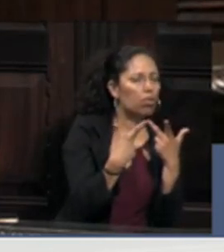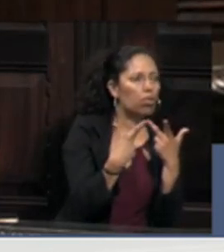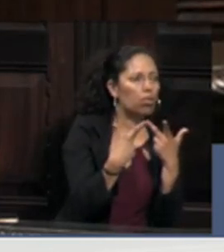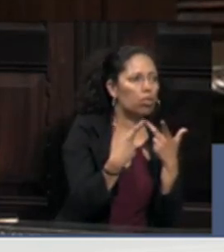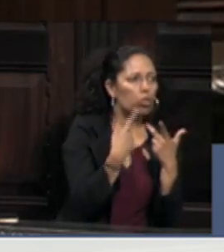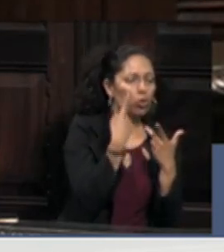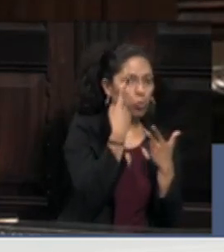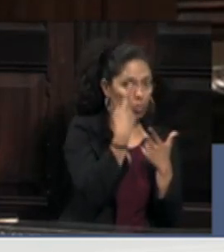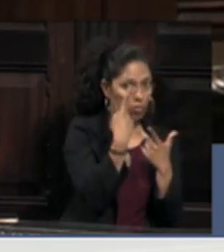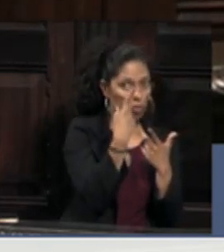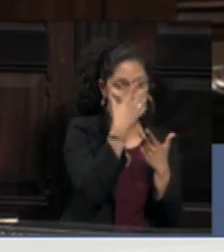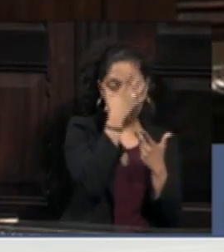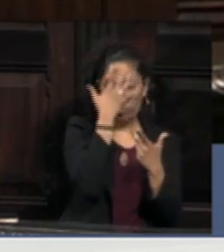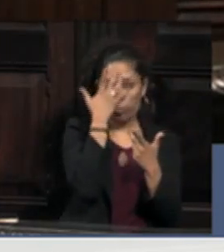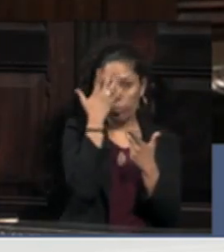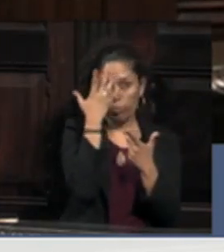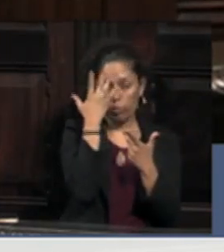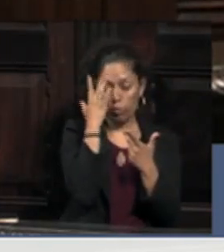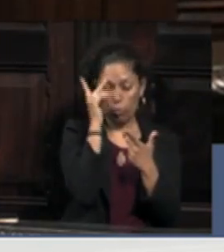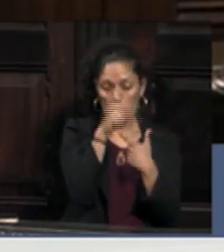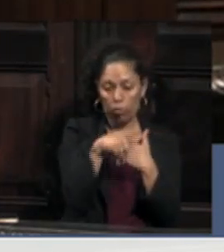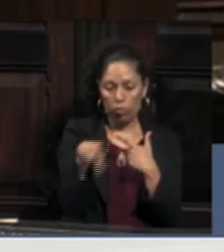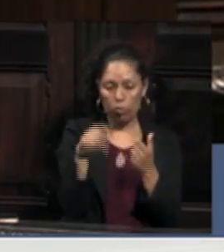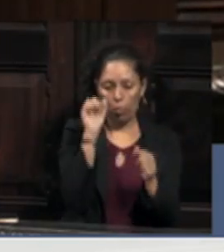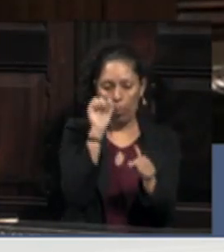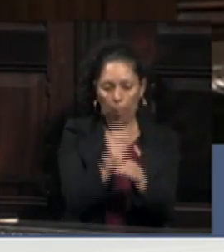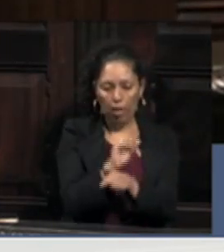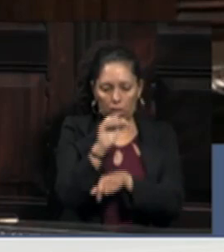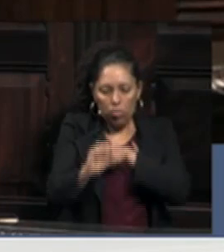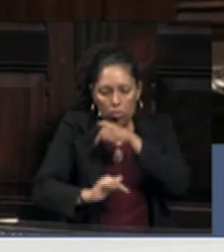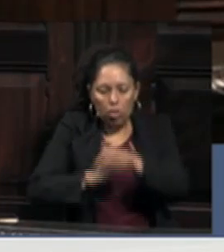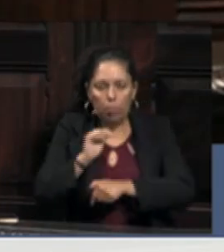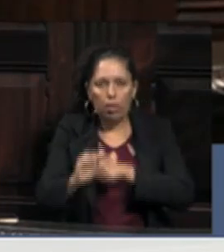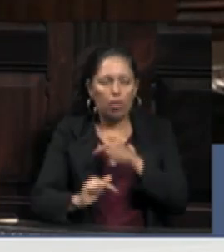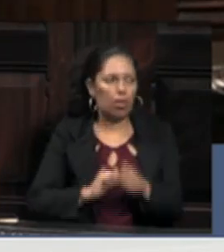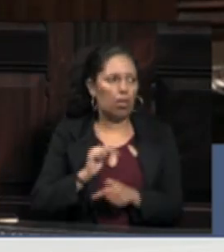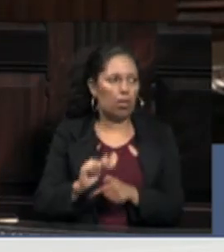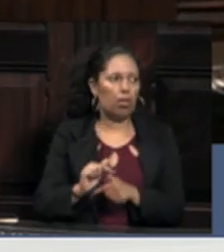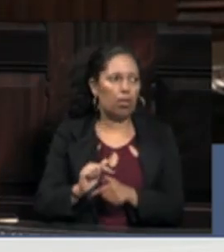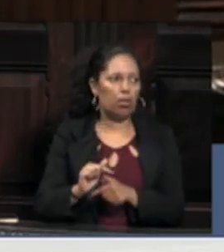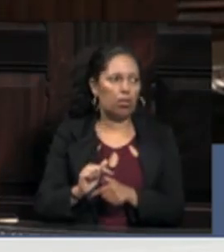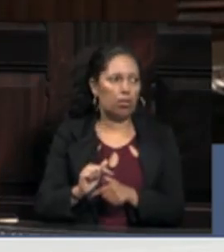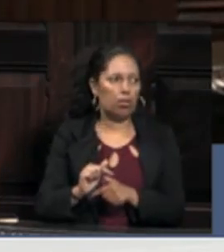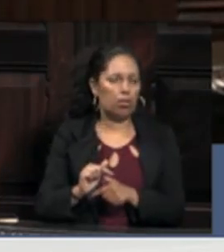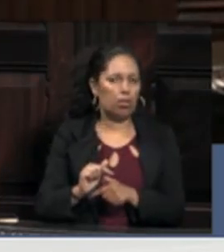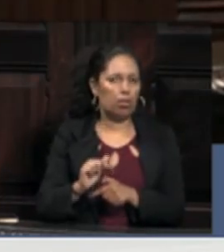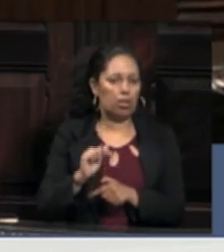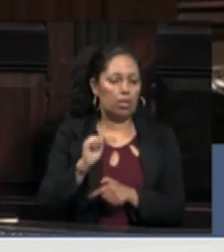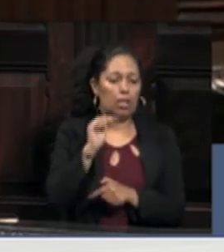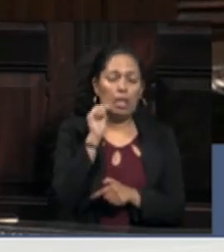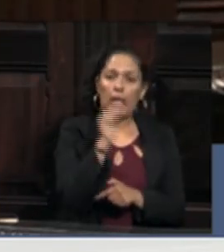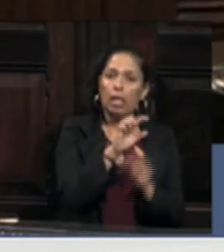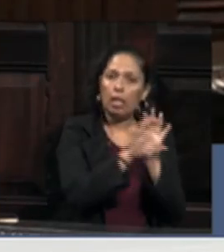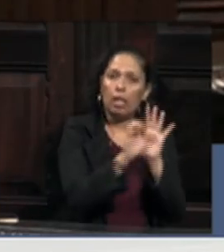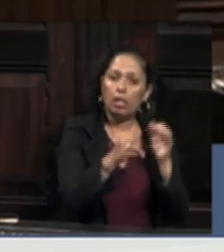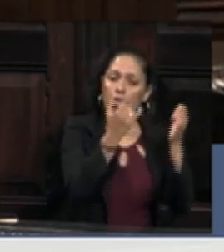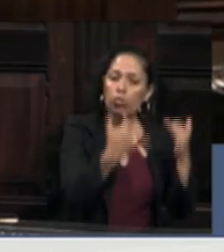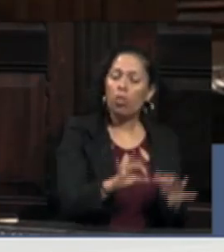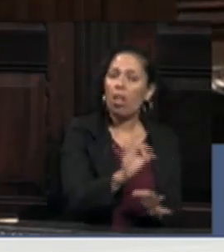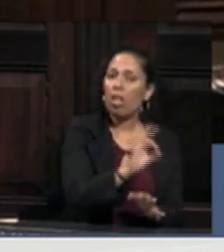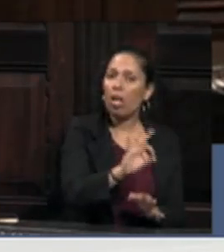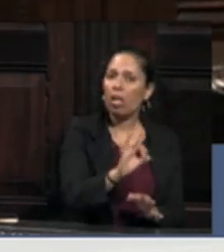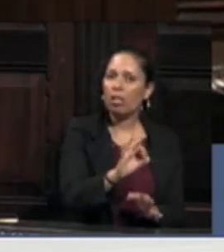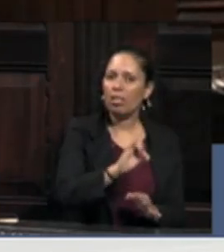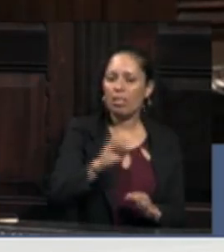uma vez aposentado, o professor vai ser aposentado naquele regime de trabalho, que acontece com qualquer regime de trabalho. Eu